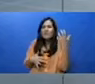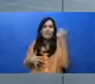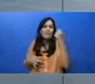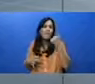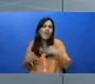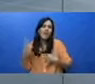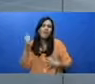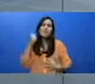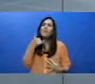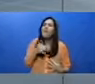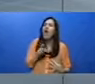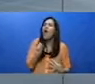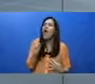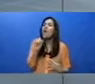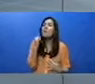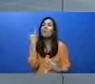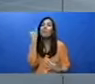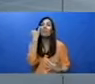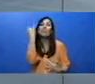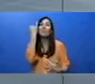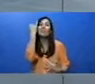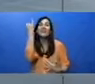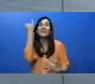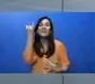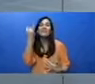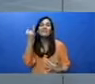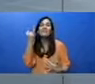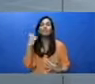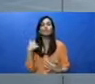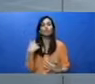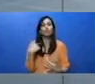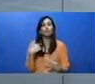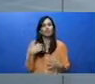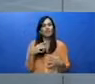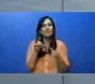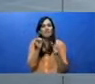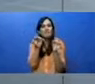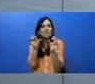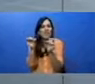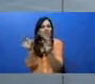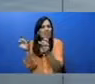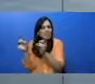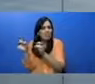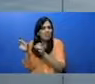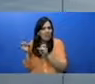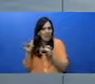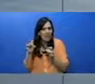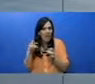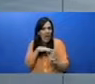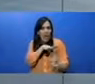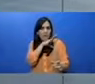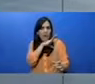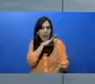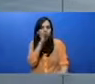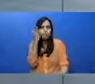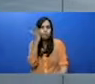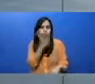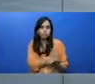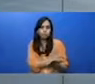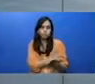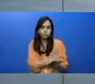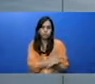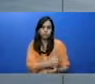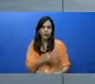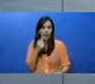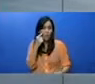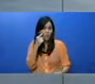isso, sobre a importância, né, de nós lutarmos para o fim do tráfico de animais. Então, como